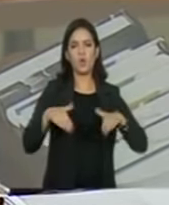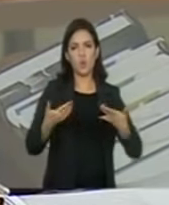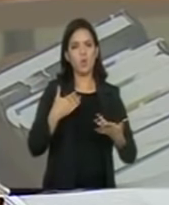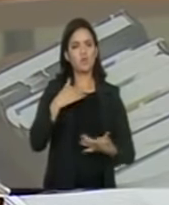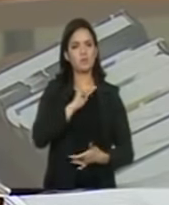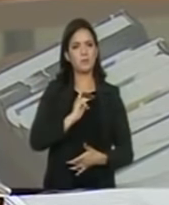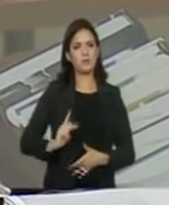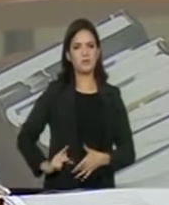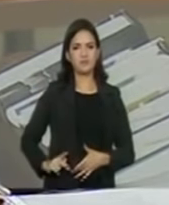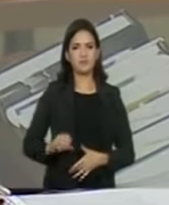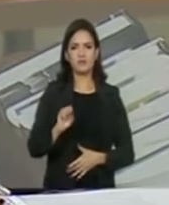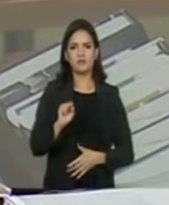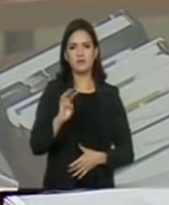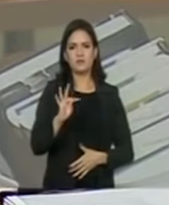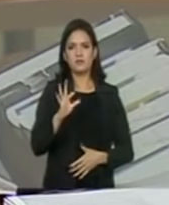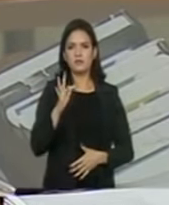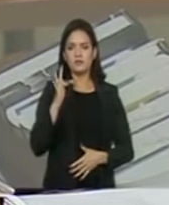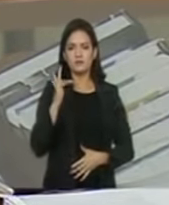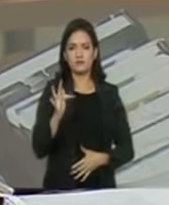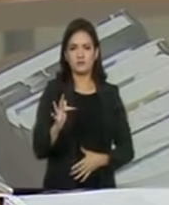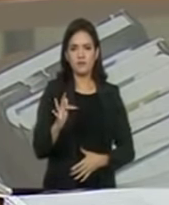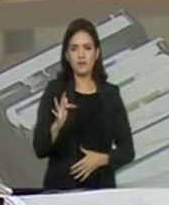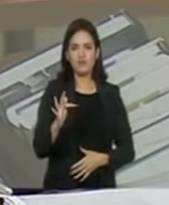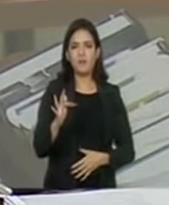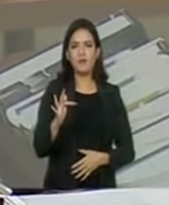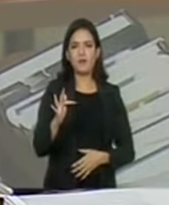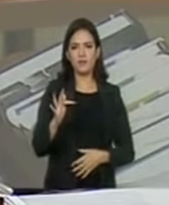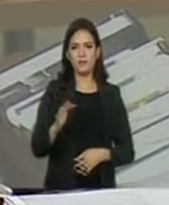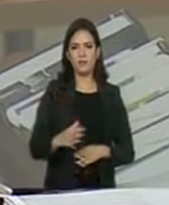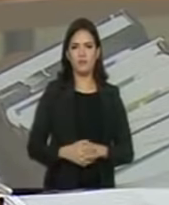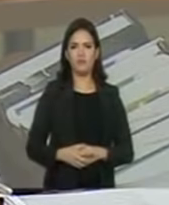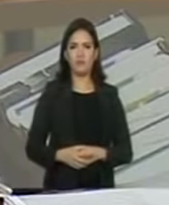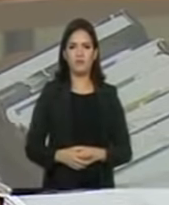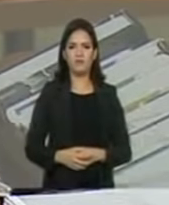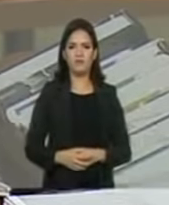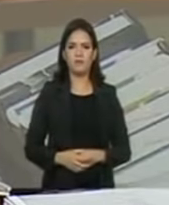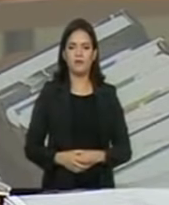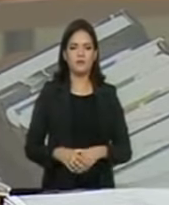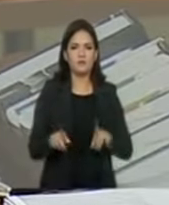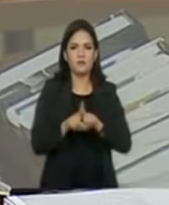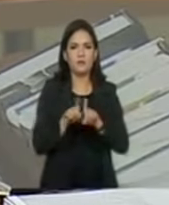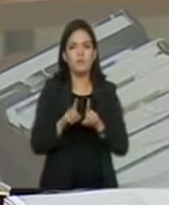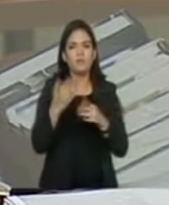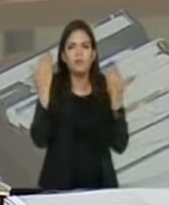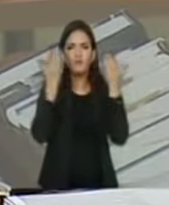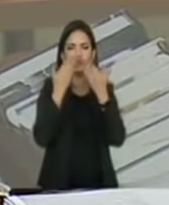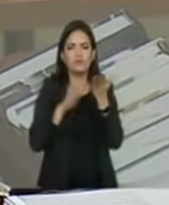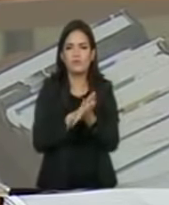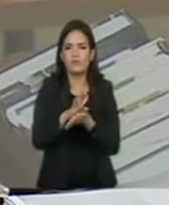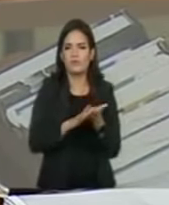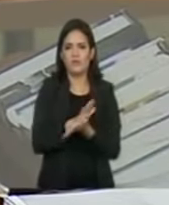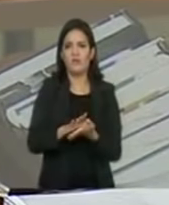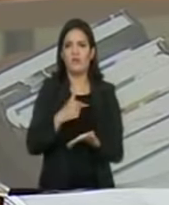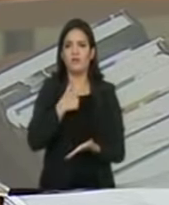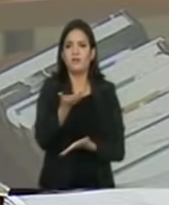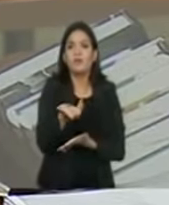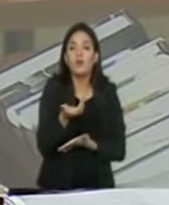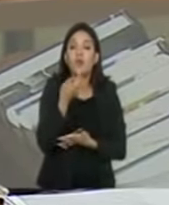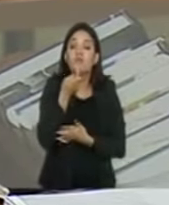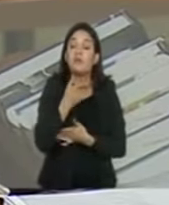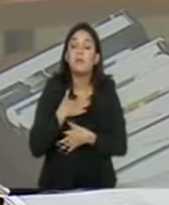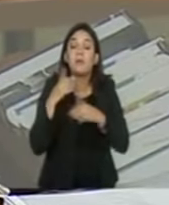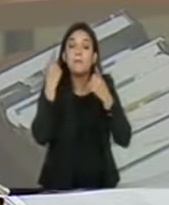desta casa e não vi nada neste sentido também eu quero manifestar minha preocupação